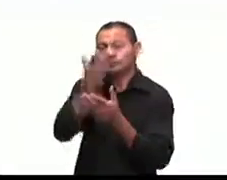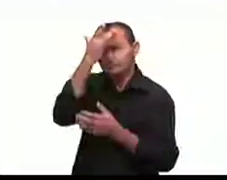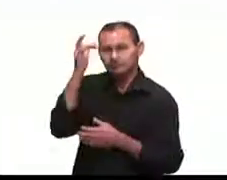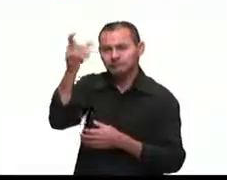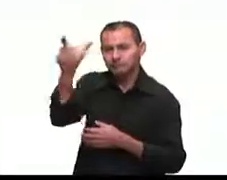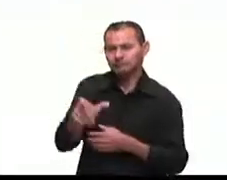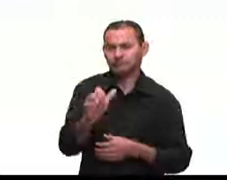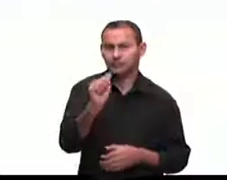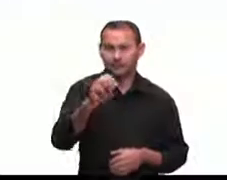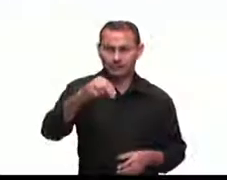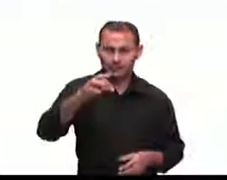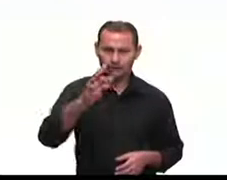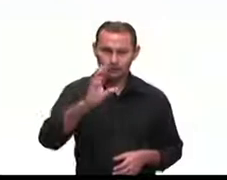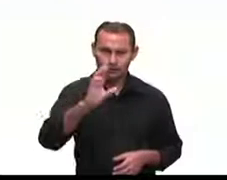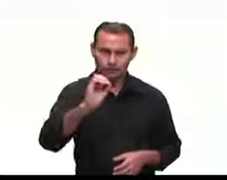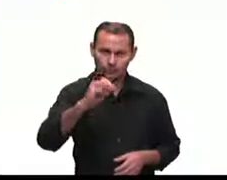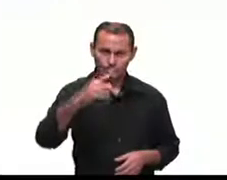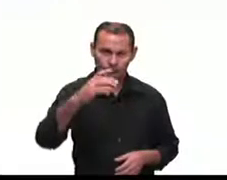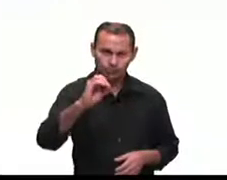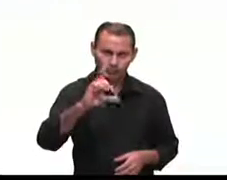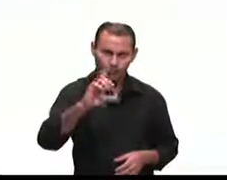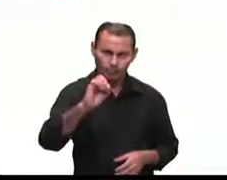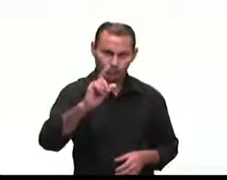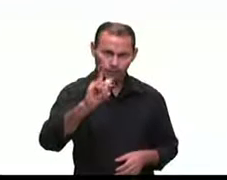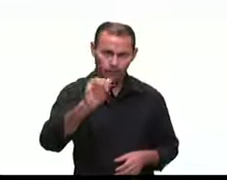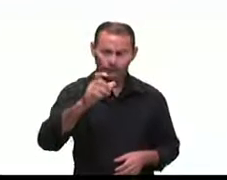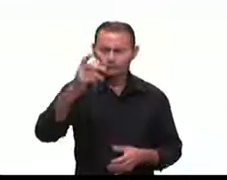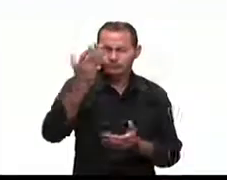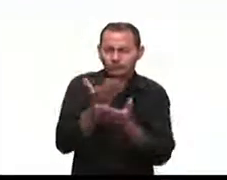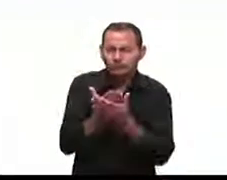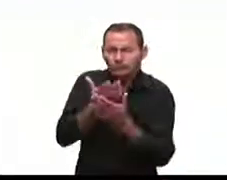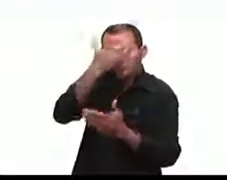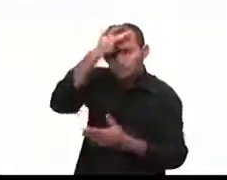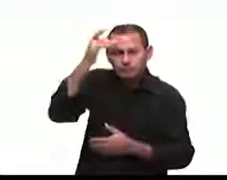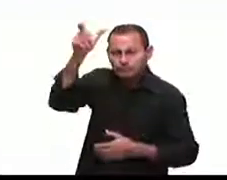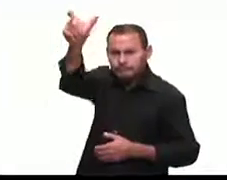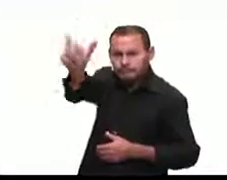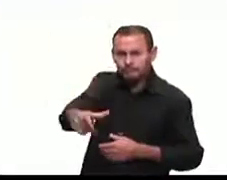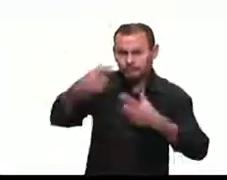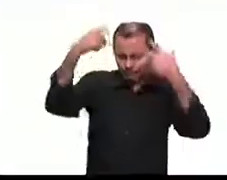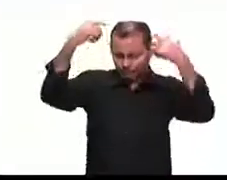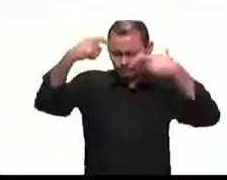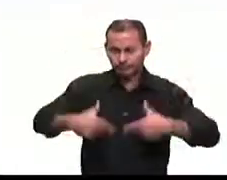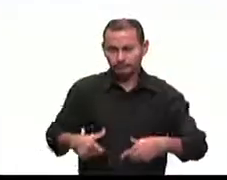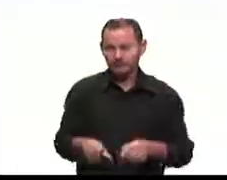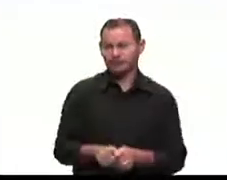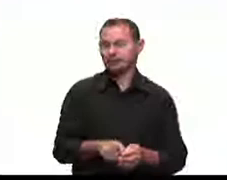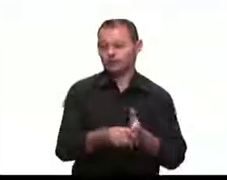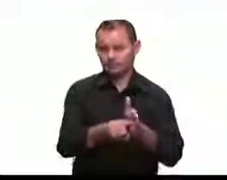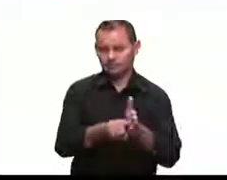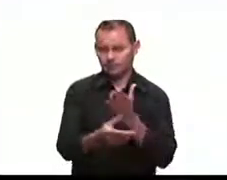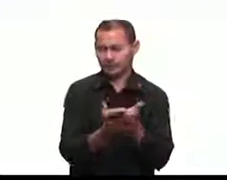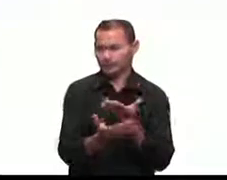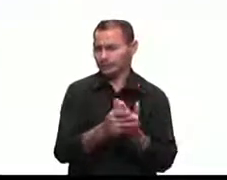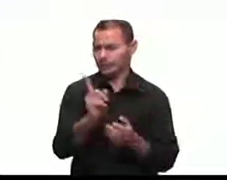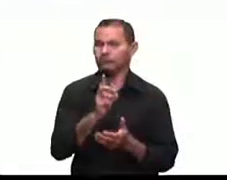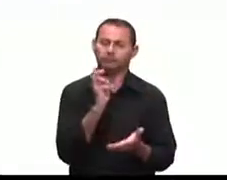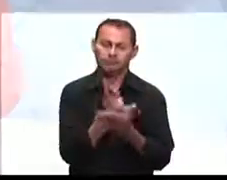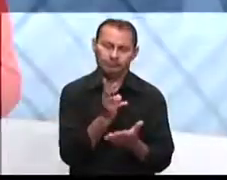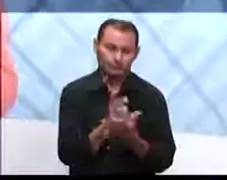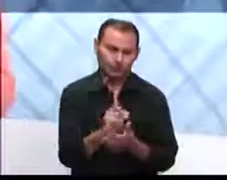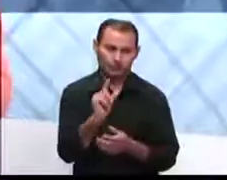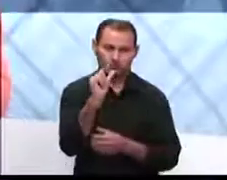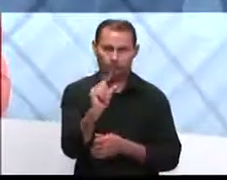antropologia. E aí, então, explica um pouco mais, professora, tá? Essa pesquisa, ela não é tão frequente